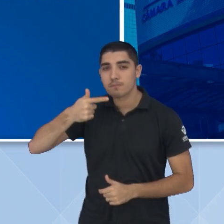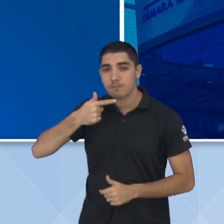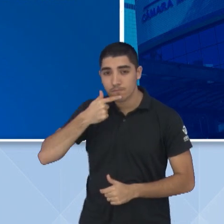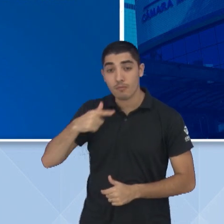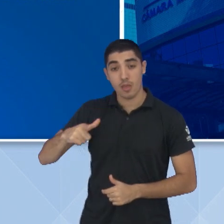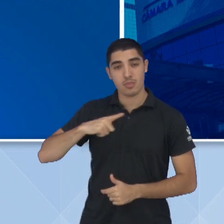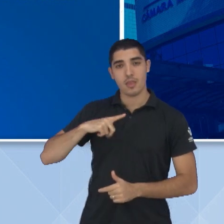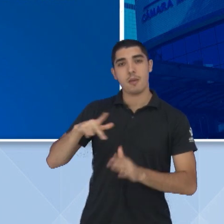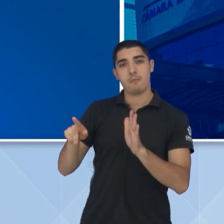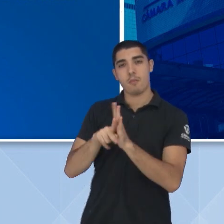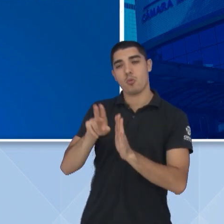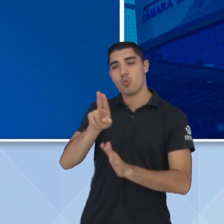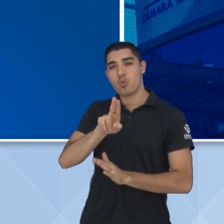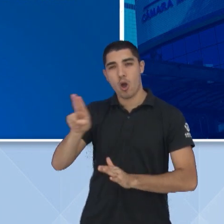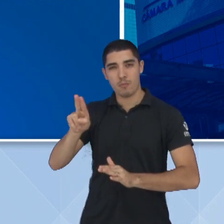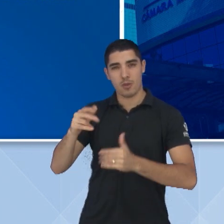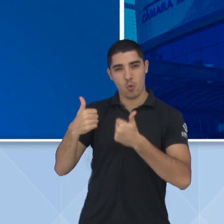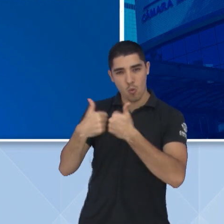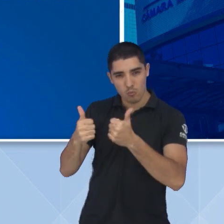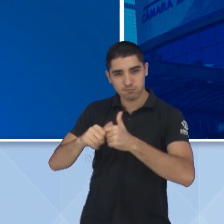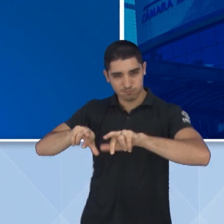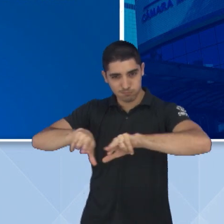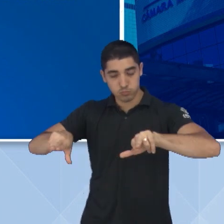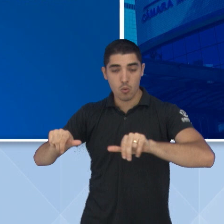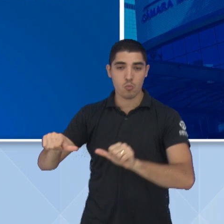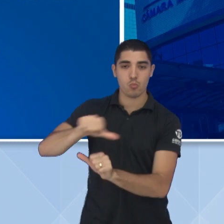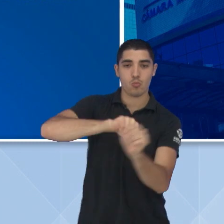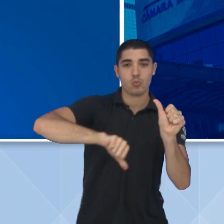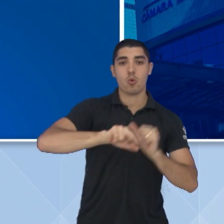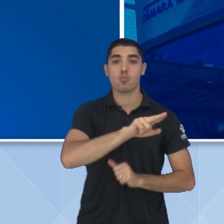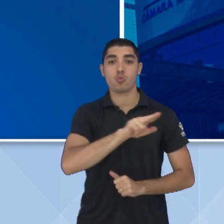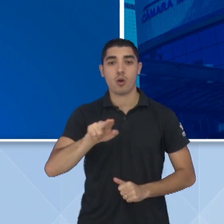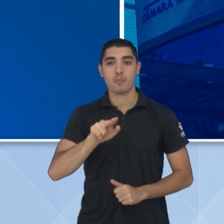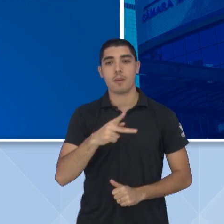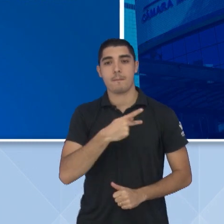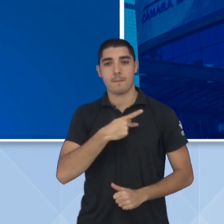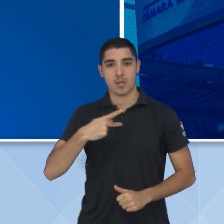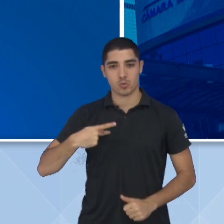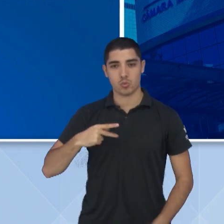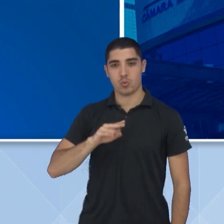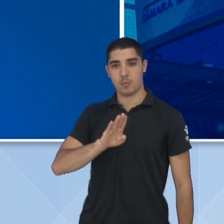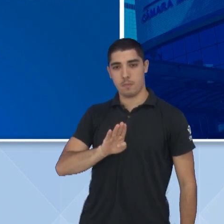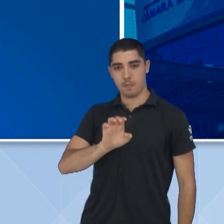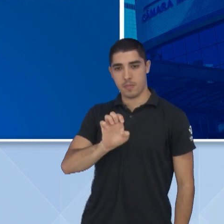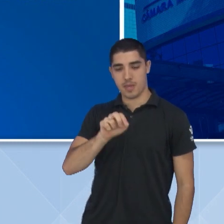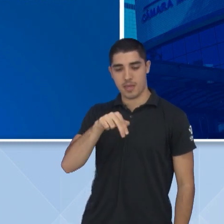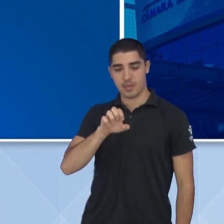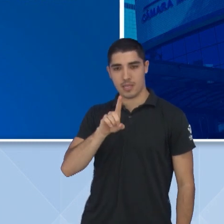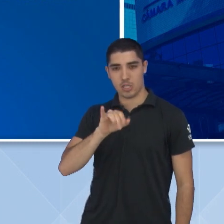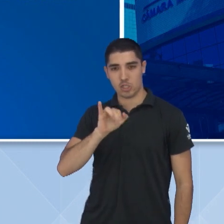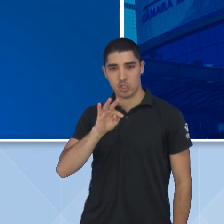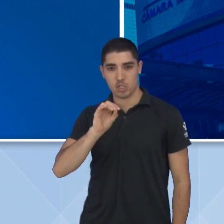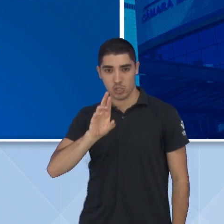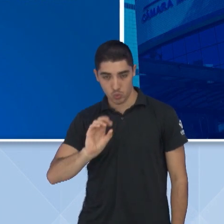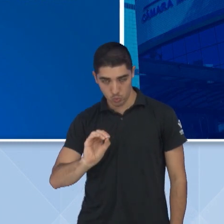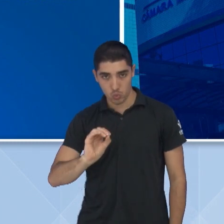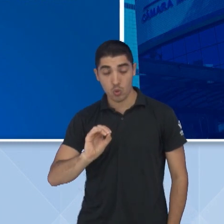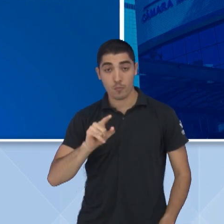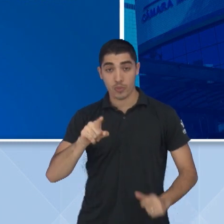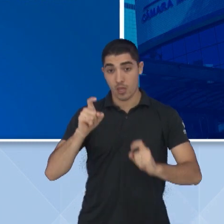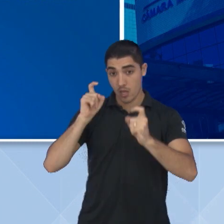Melo de Estação Ferroviária Pastor Benedito Pereira de Melo. Rito ordinário, Comissão de